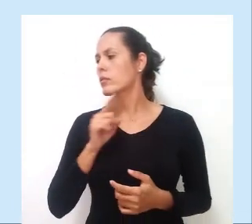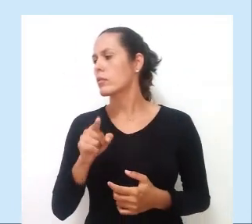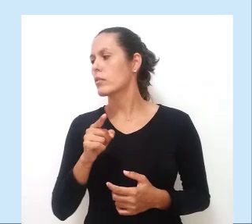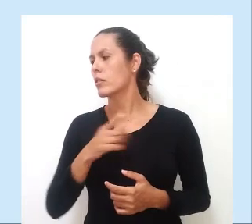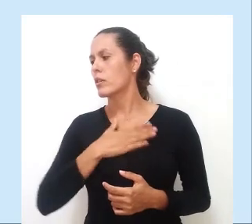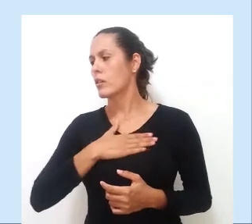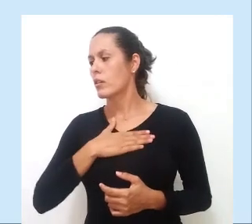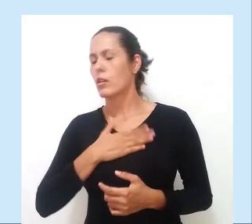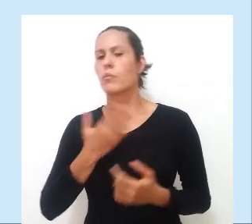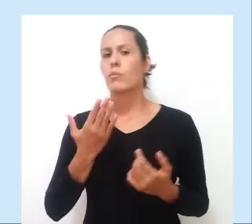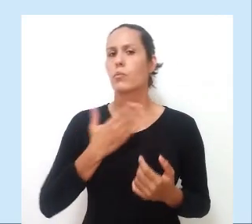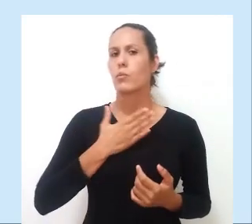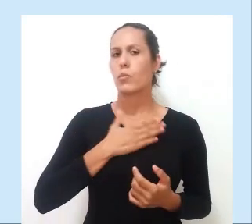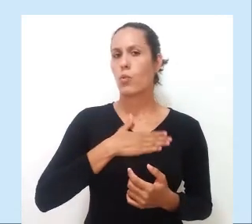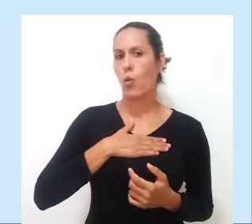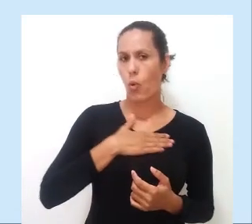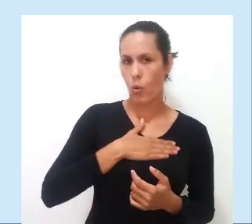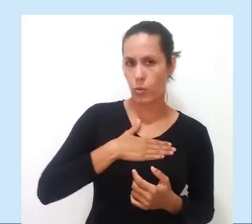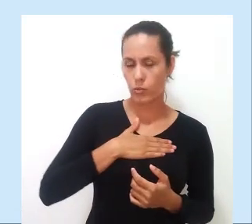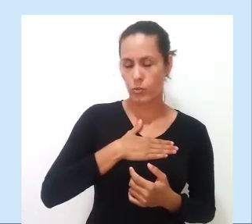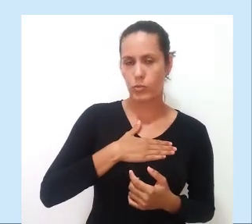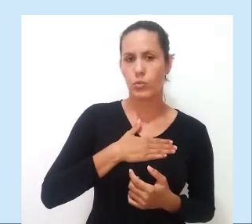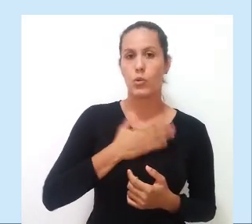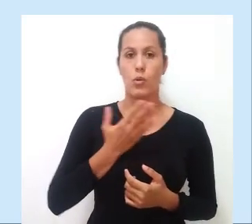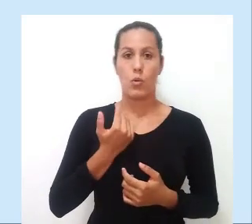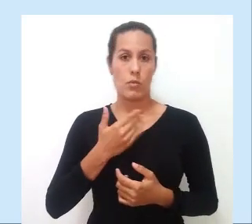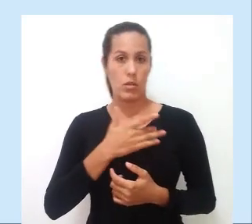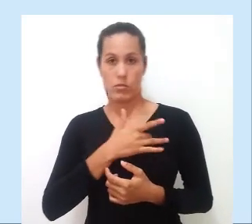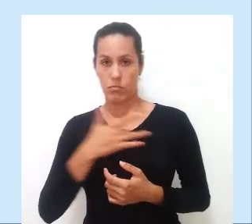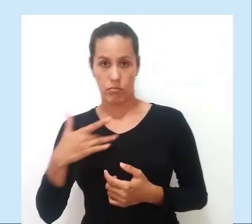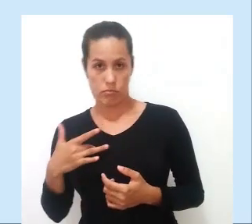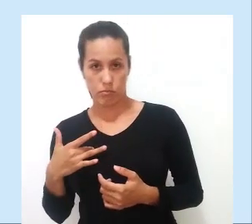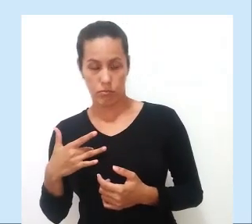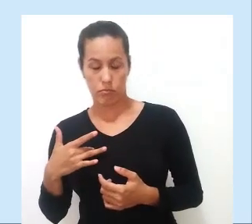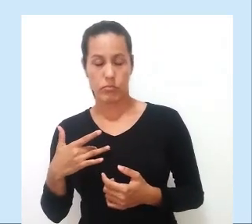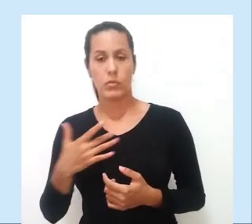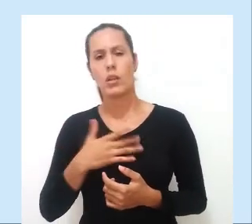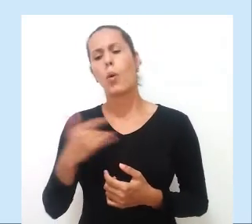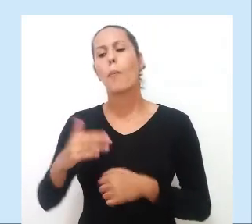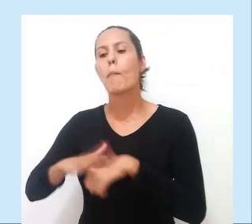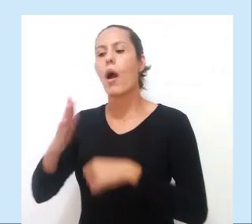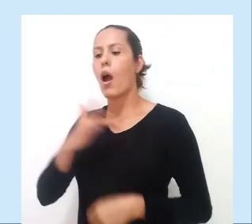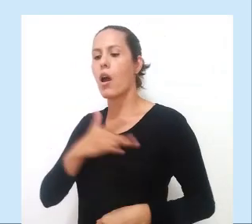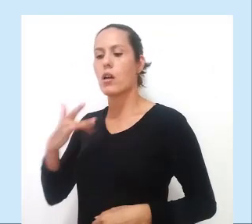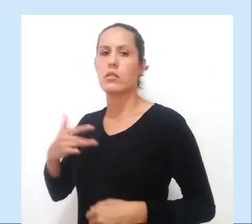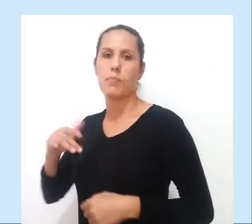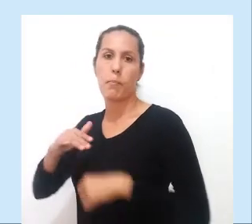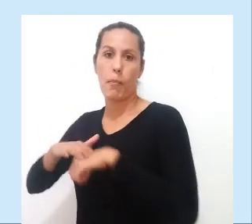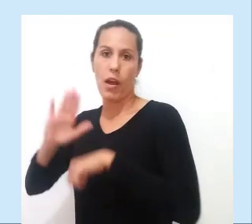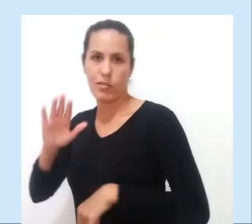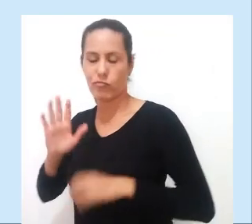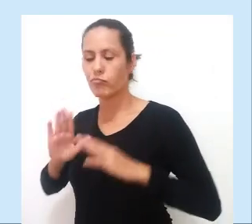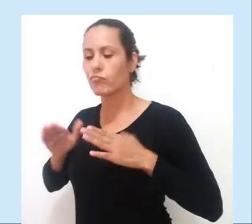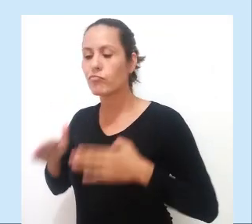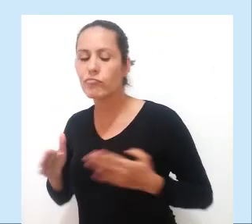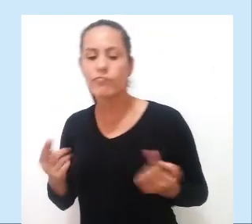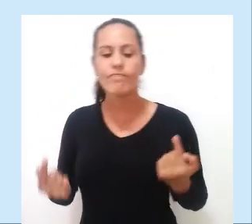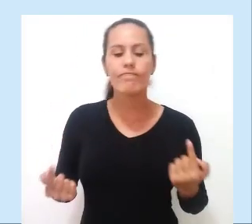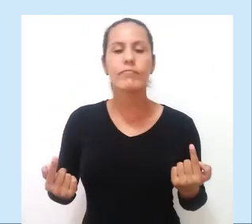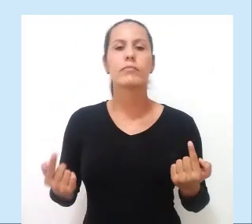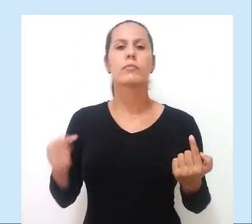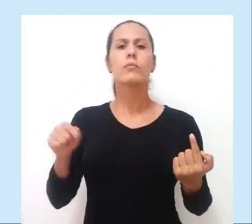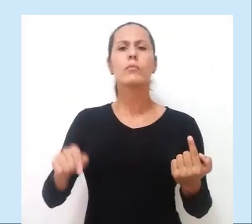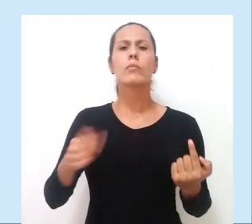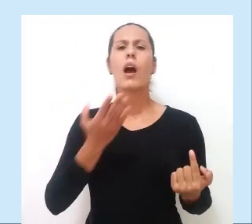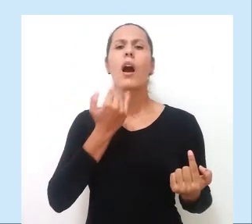Junk food or hurt foods? E comidas não saudáveis e comidas mais saudáveis.